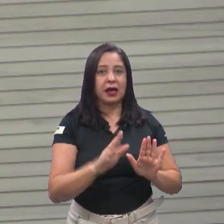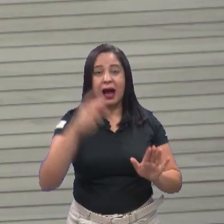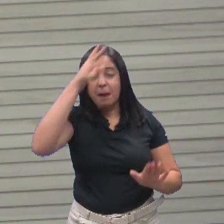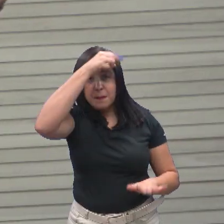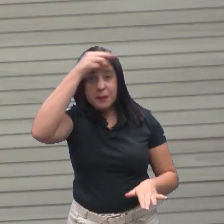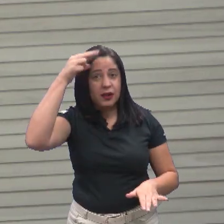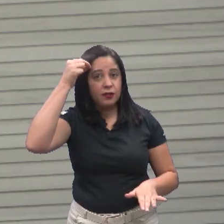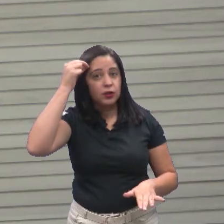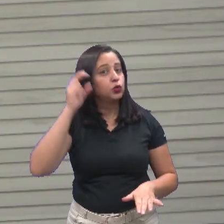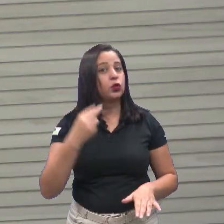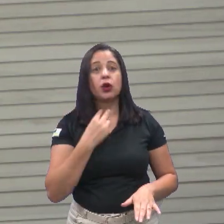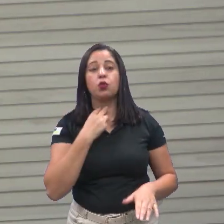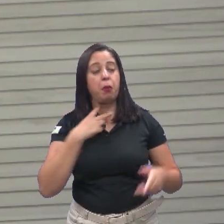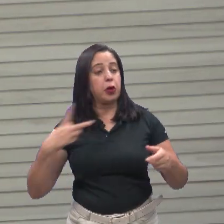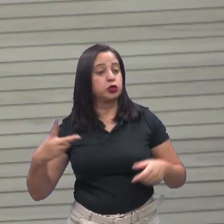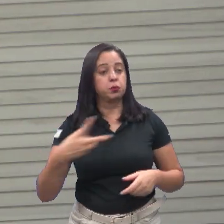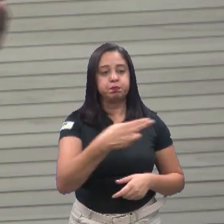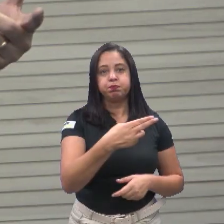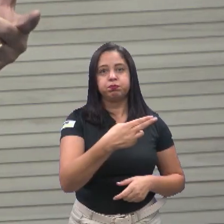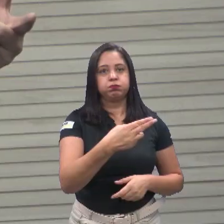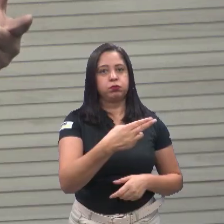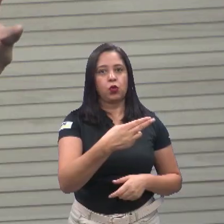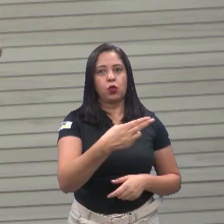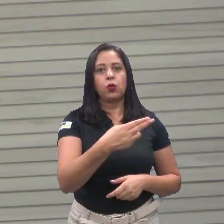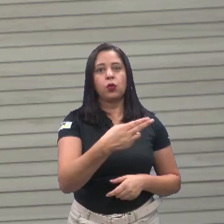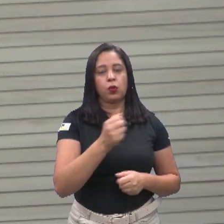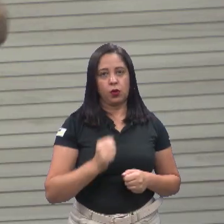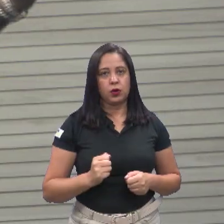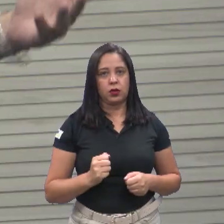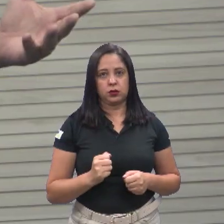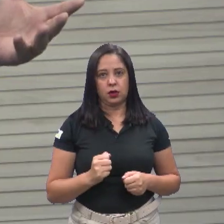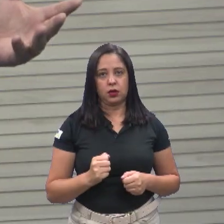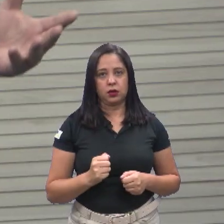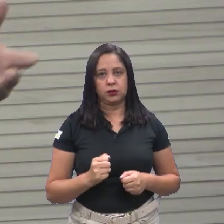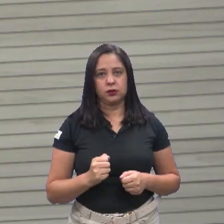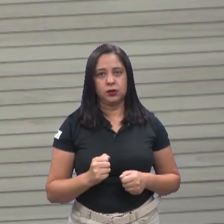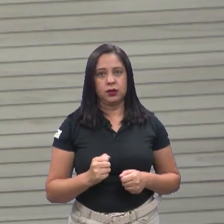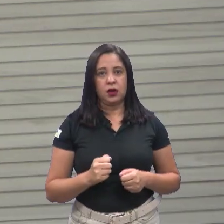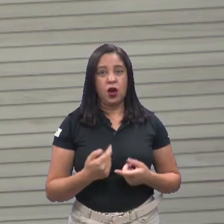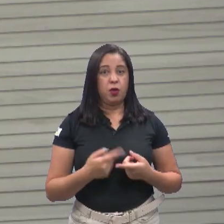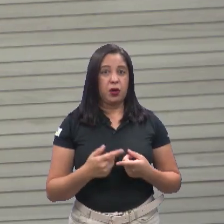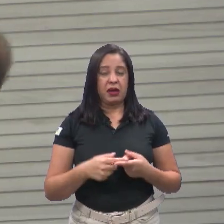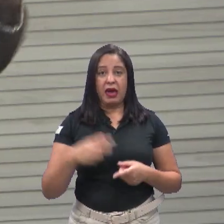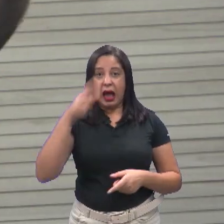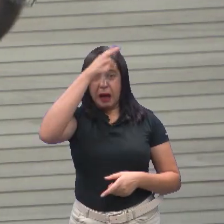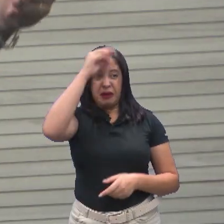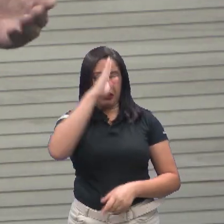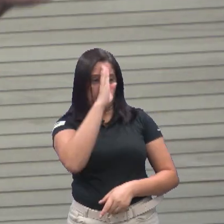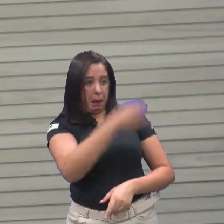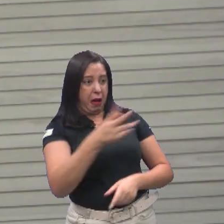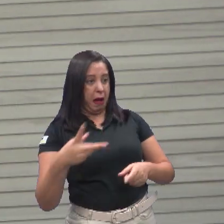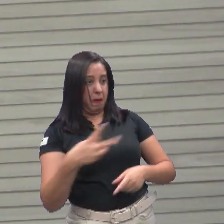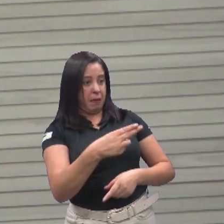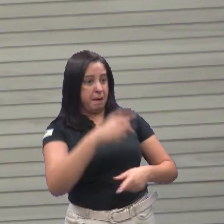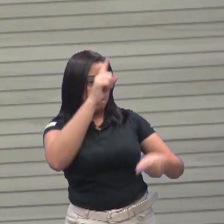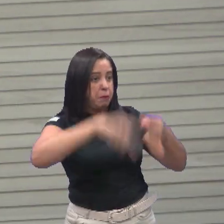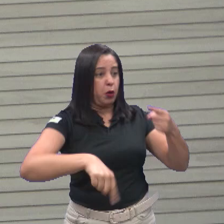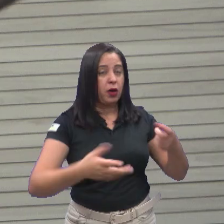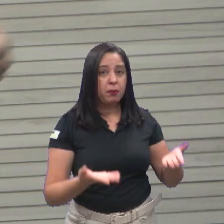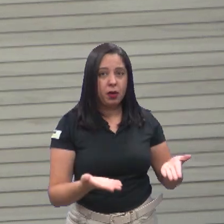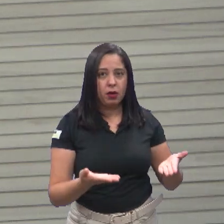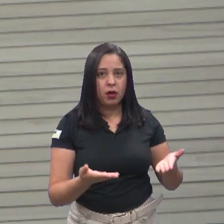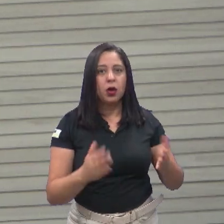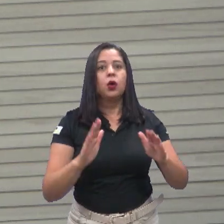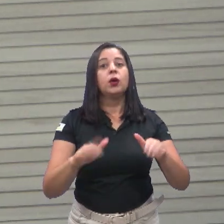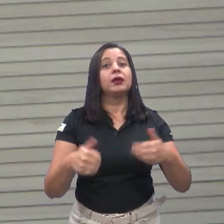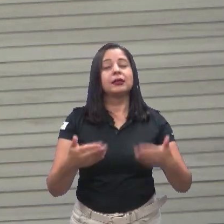alguma, cortar da maneira que foi, né? Nenhuma conversa teve, então é importante isso. Nós pedimos a